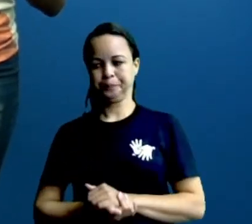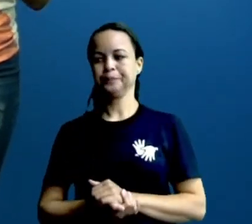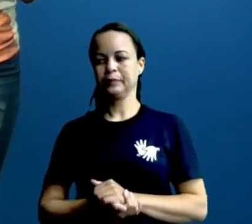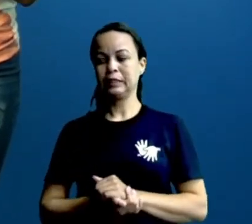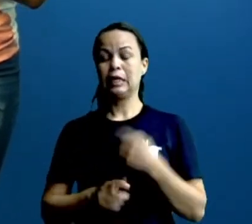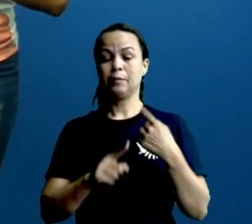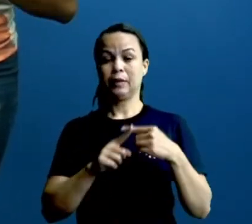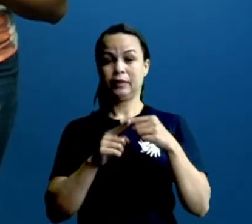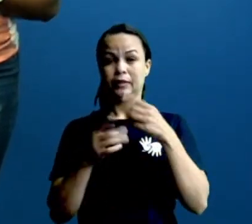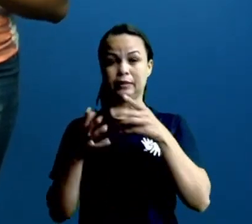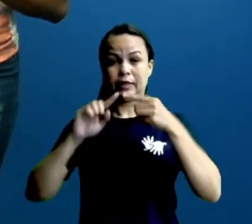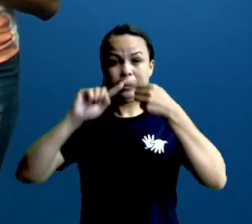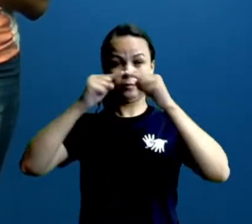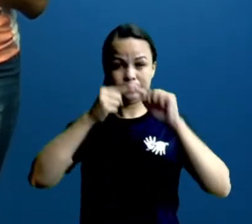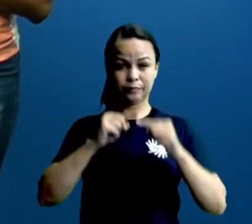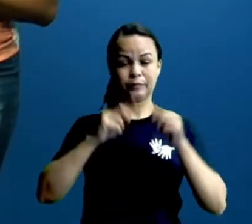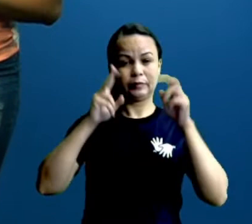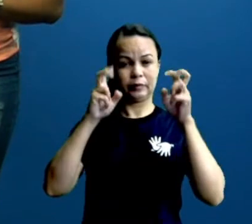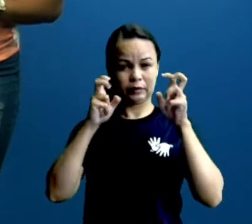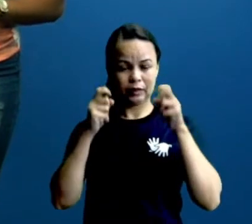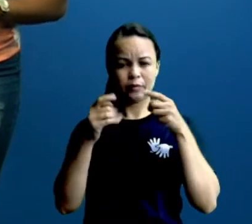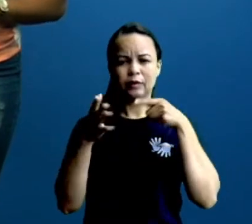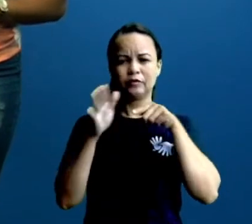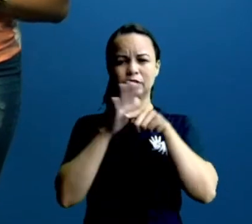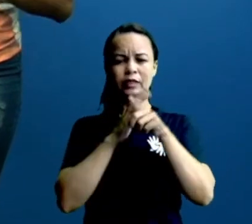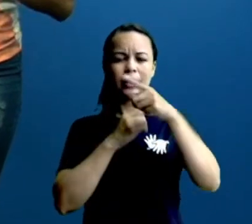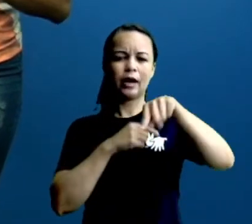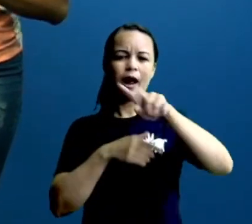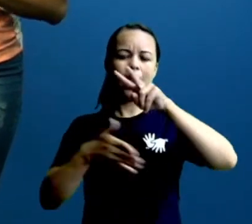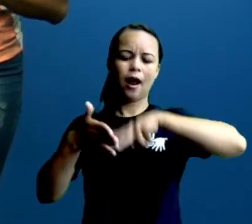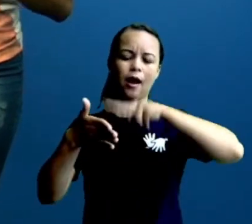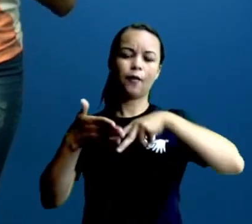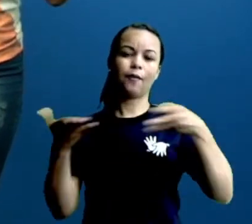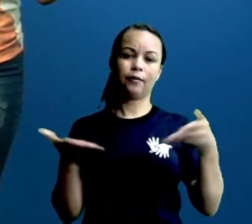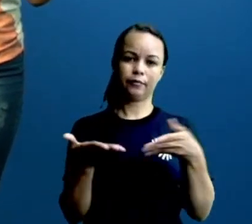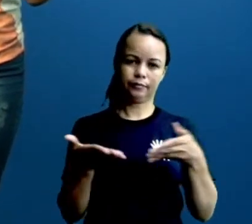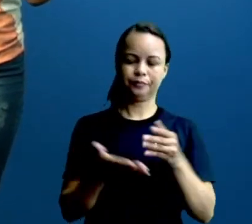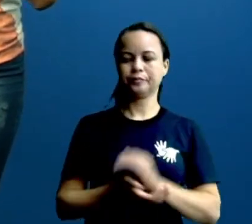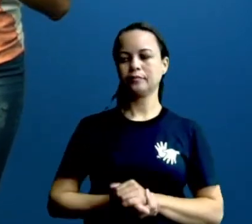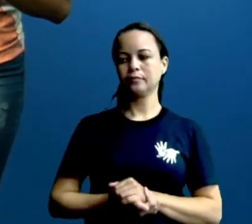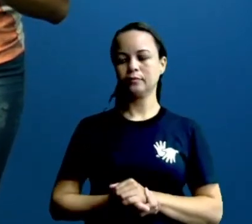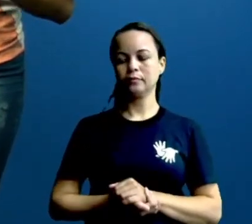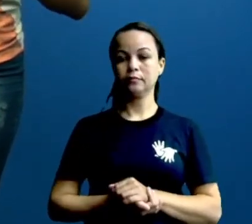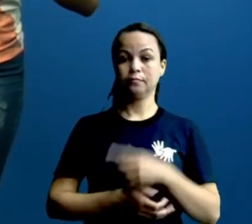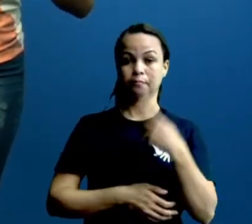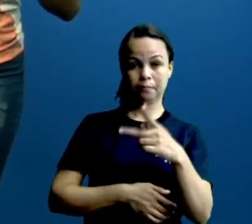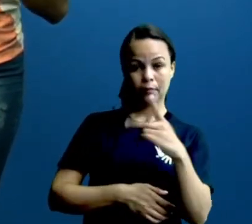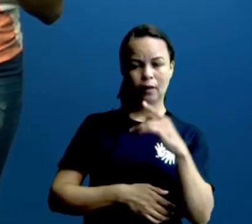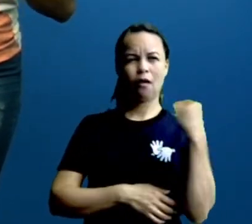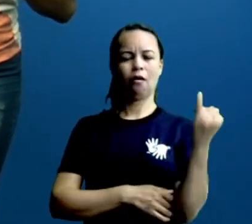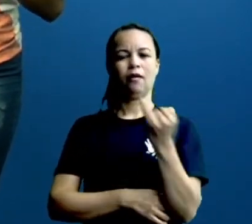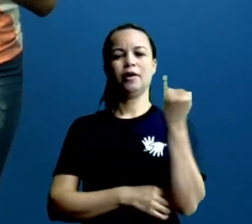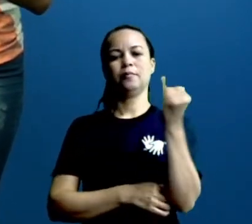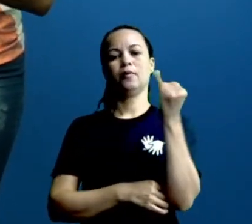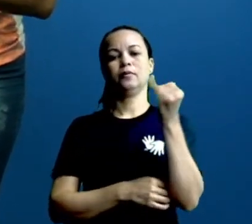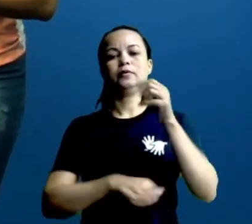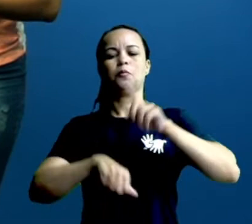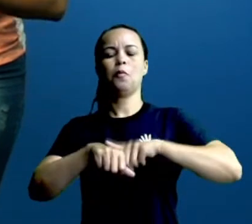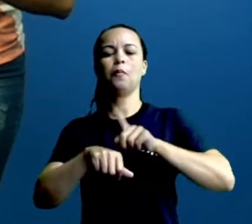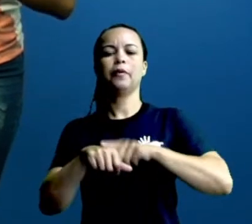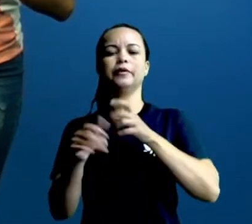progressão temática dentro aí de um texto que você acabou de pegar para ler. Gente, ele é muito importante na hora tanto de